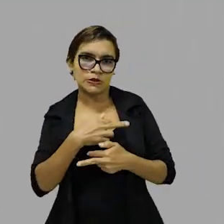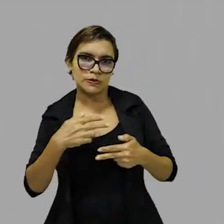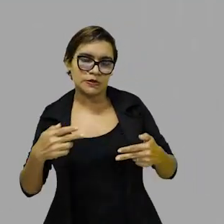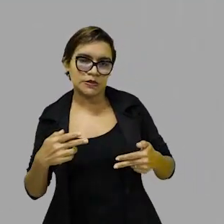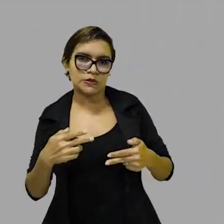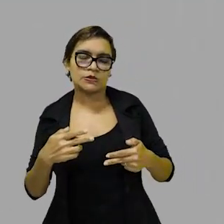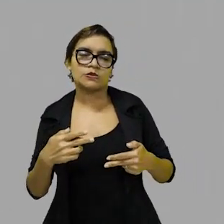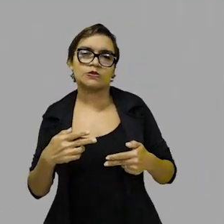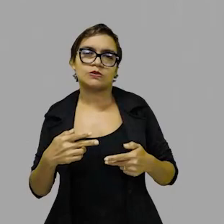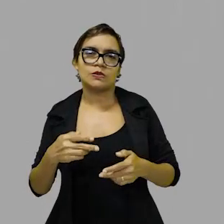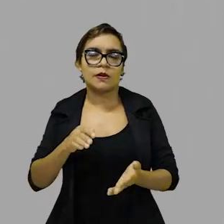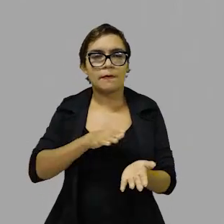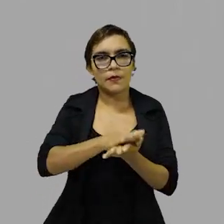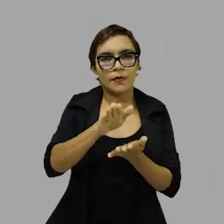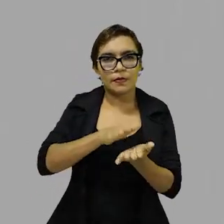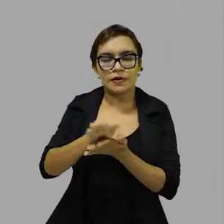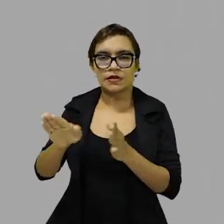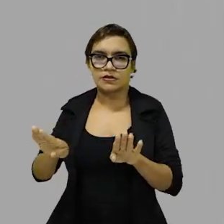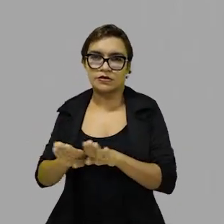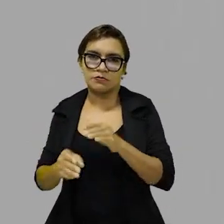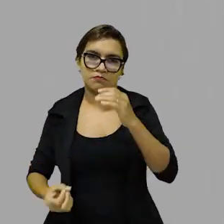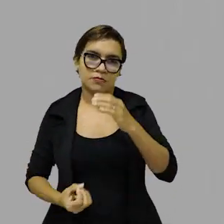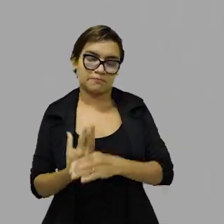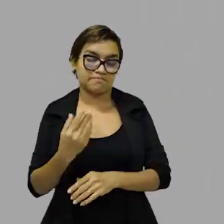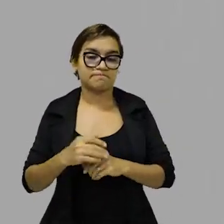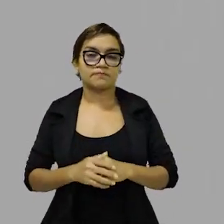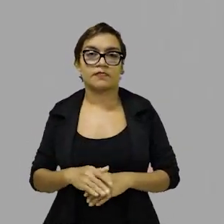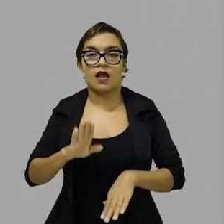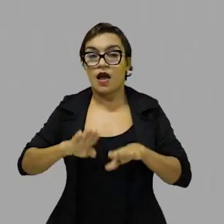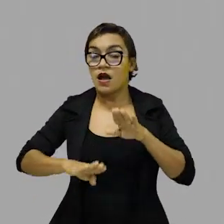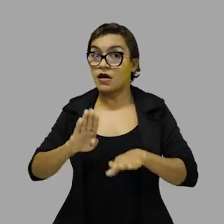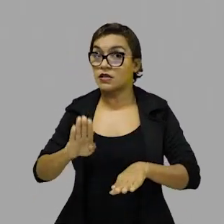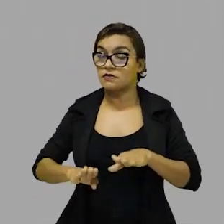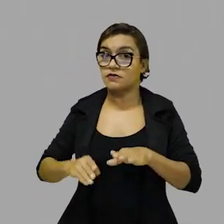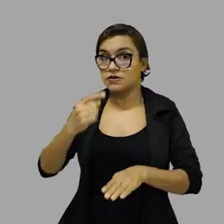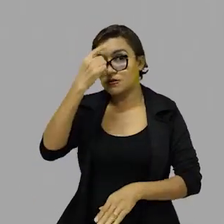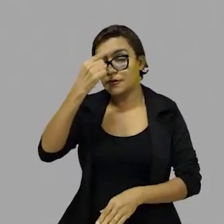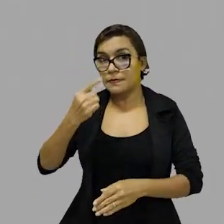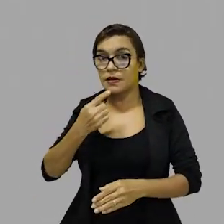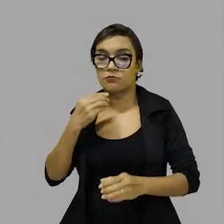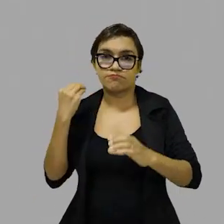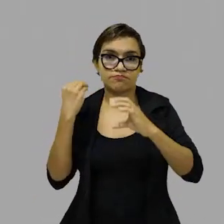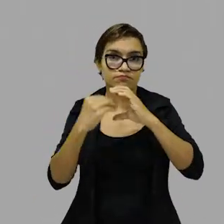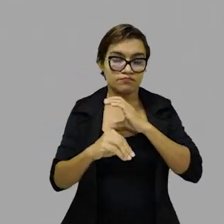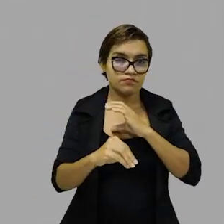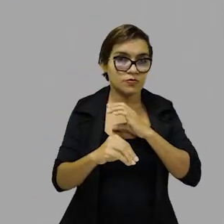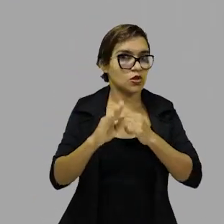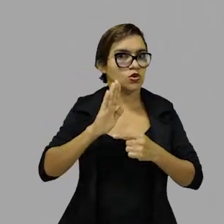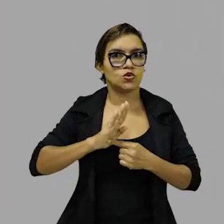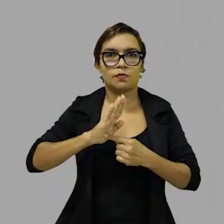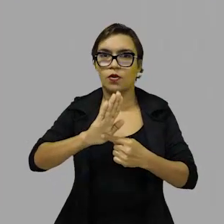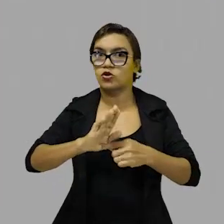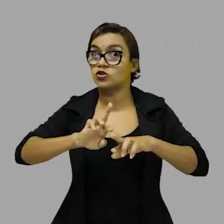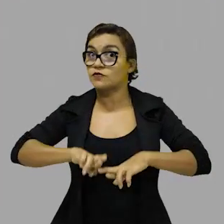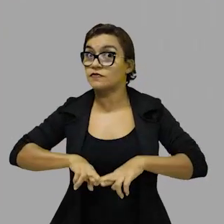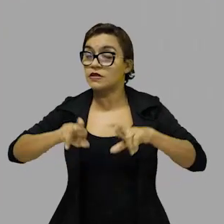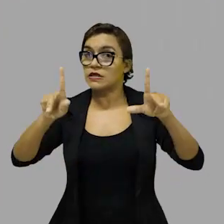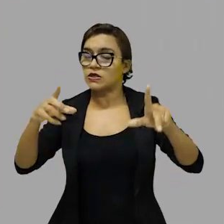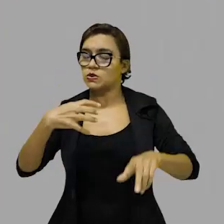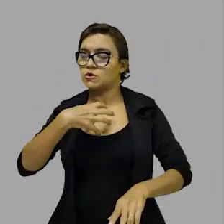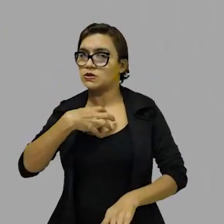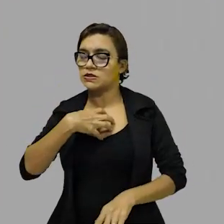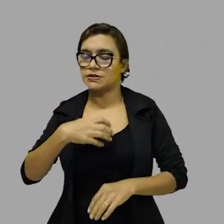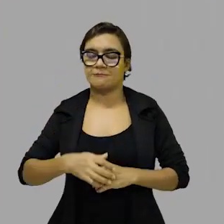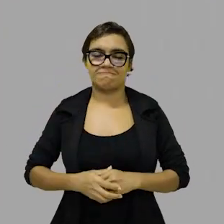publicação, produção. Eu, às vezes, coloco uma imagem que não reproduz ou não diz aquilo que eu estou ou